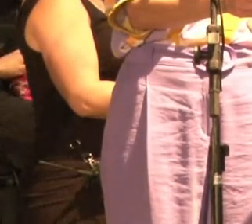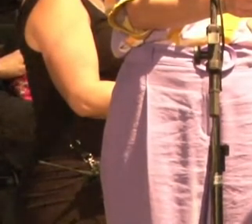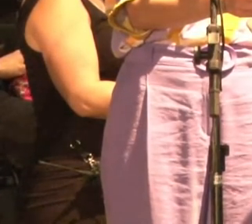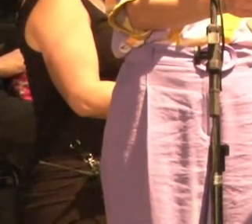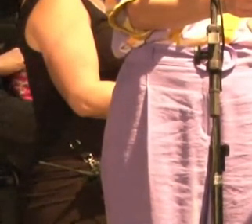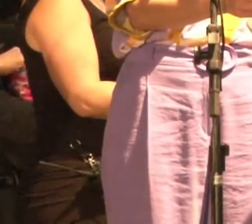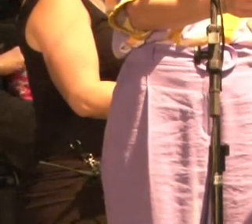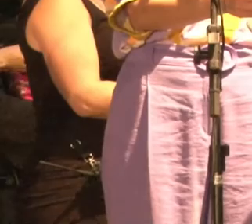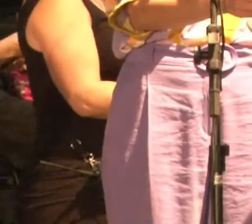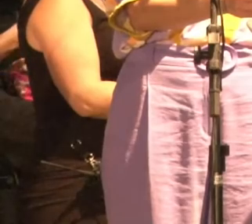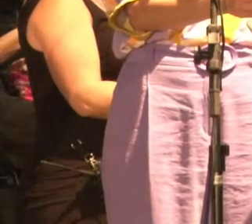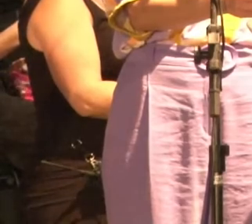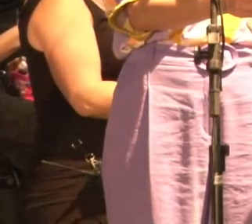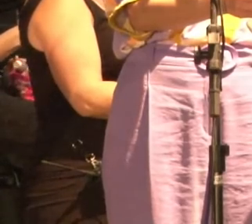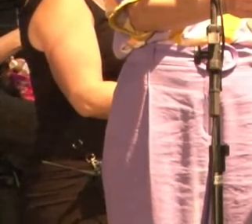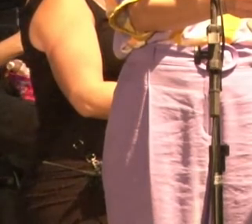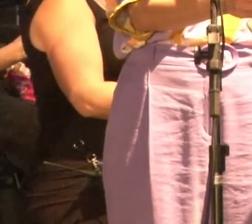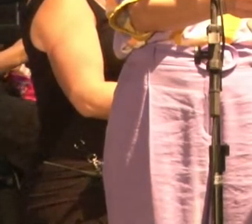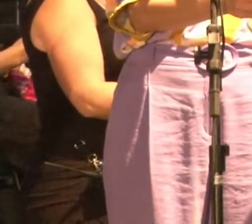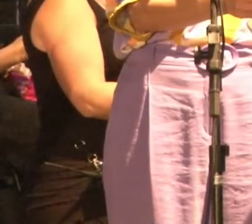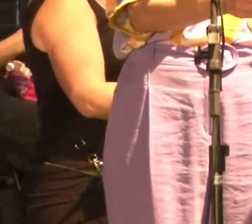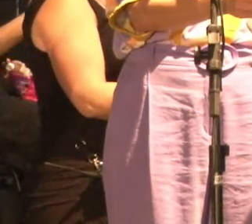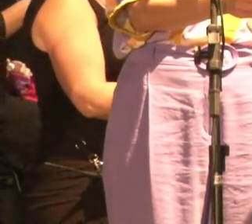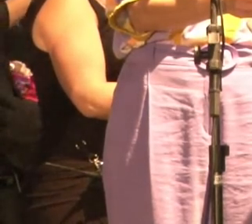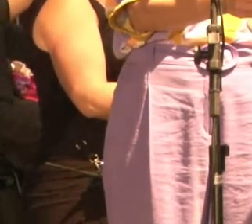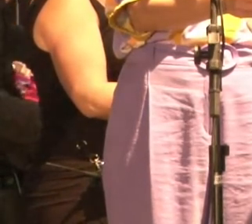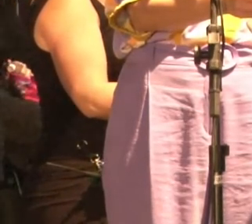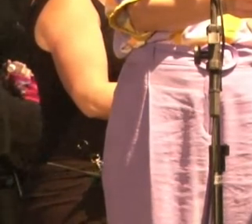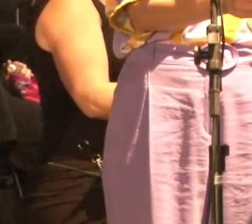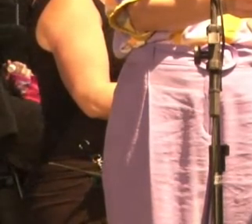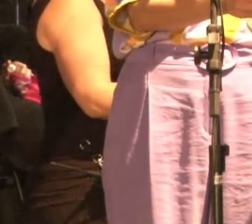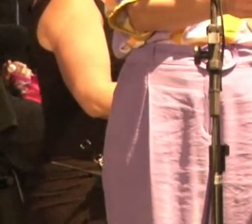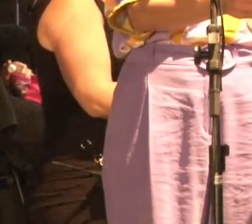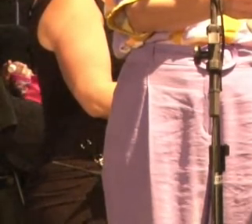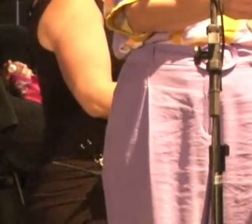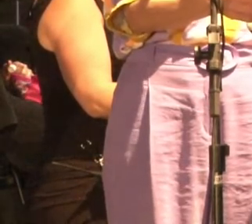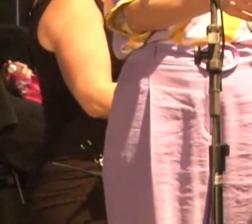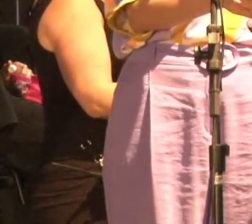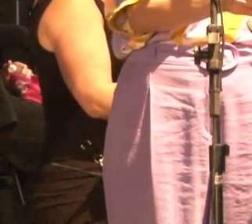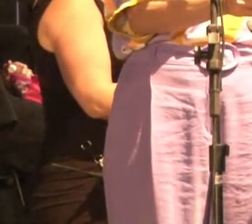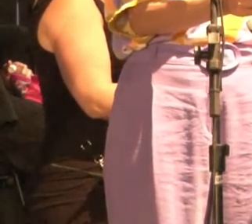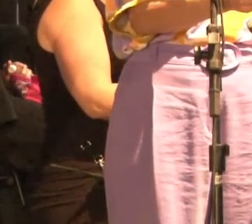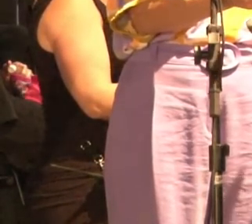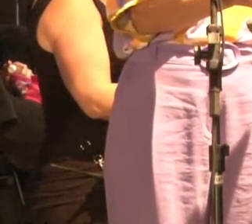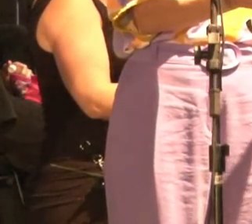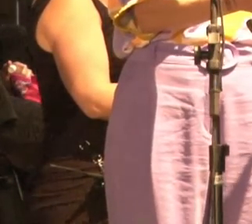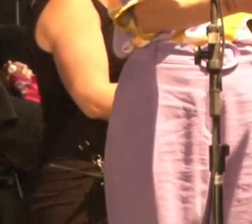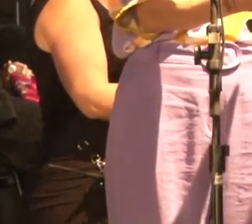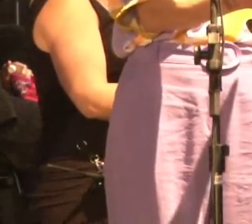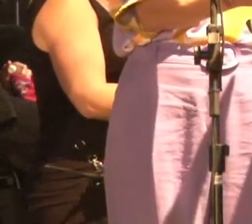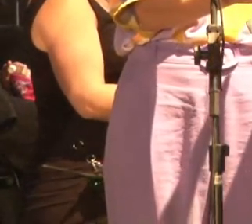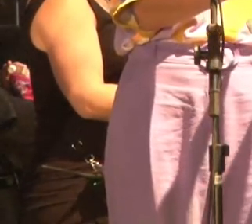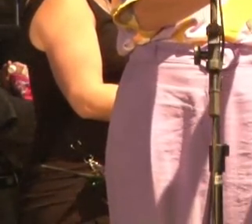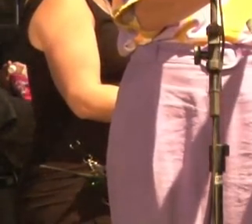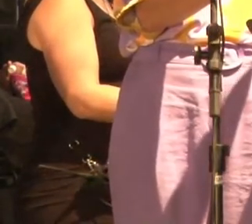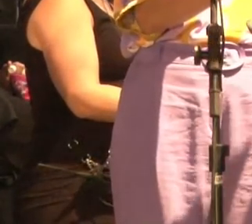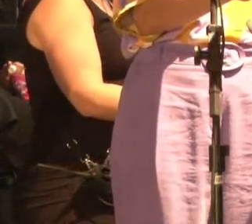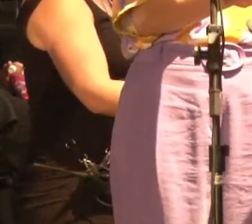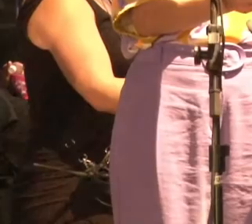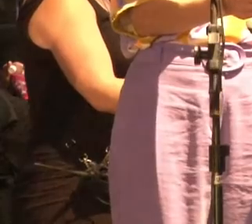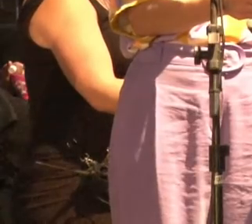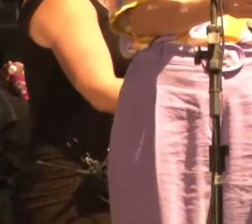uva, a primeira farta colheita deste sonhado território, a cidade de Caxias do